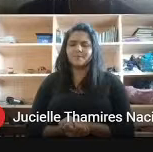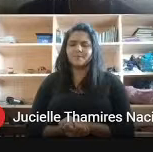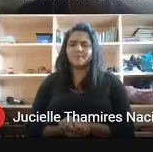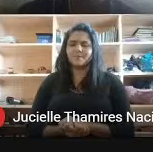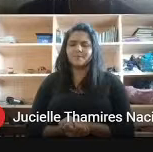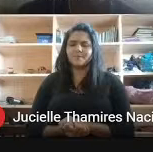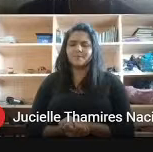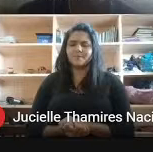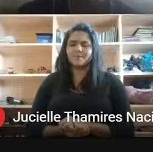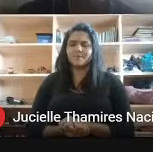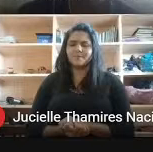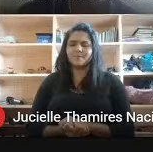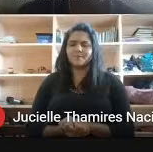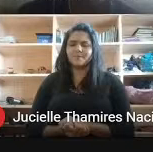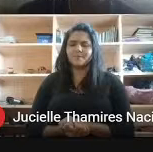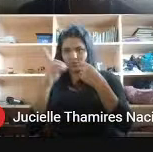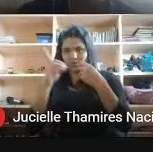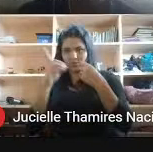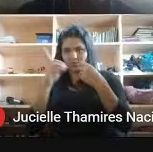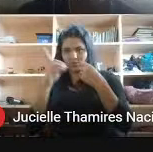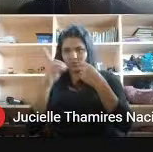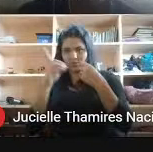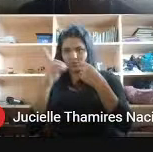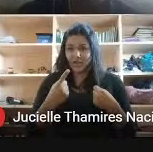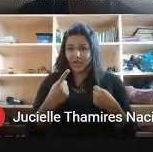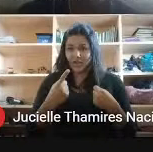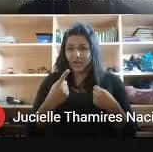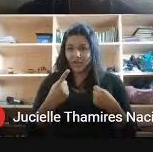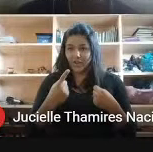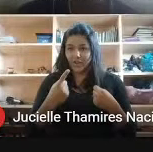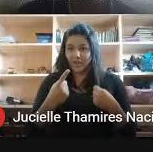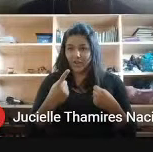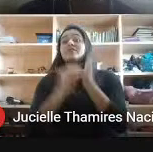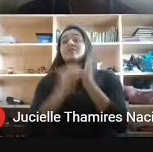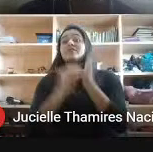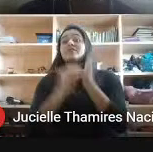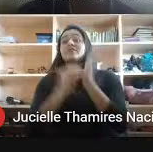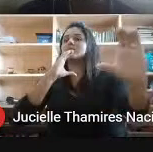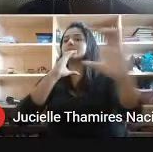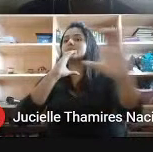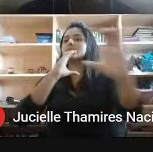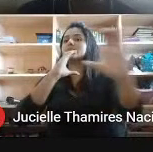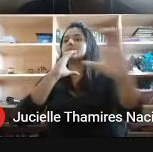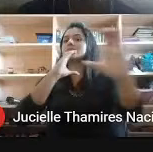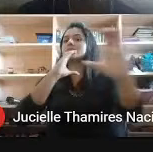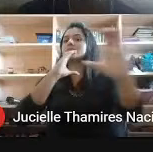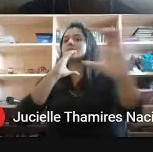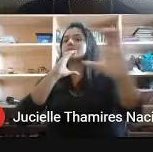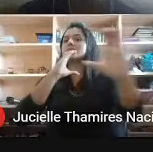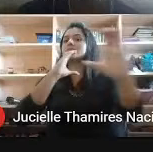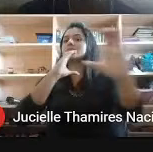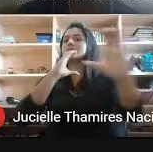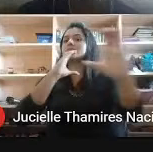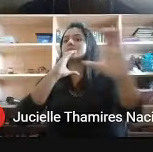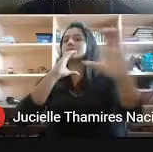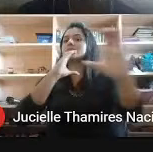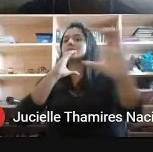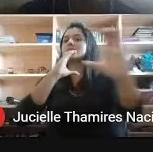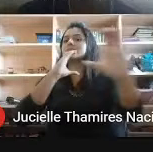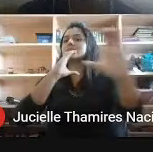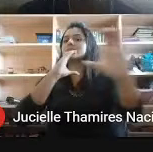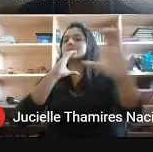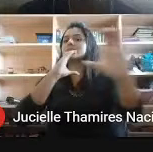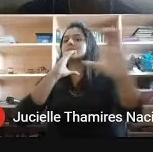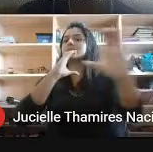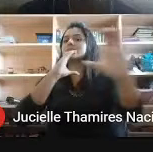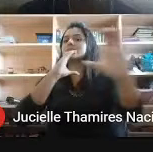da comunicação, eu acho extremamente importante, porque eu venho batendo nessa tecla há um bom tempo, né? Porque, assim, a